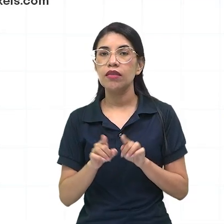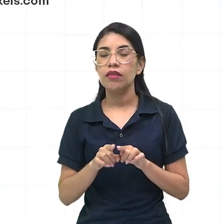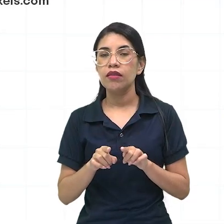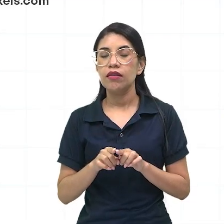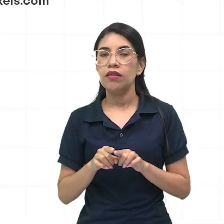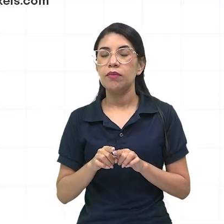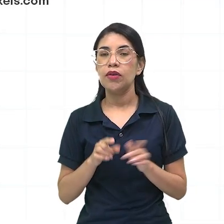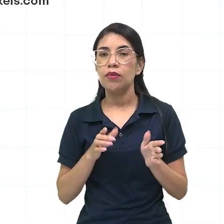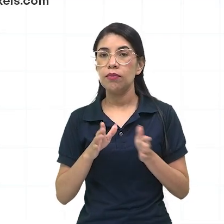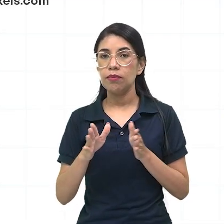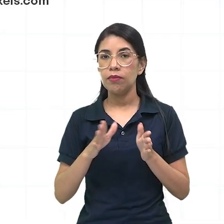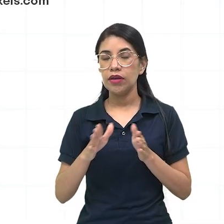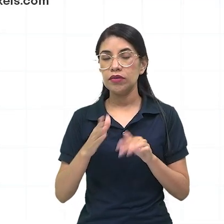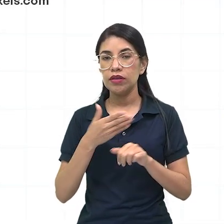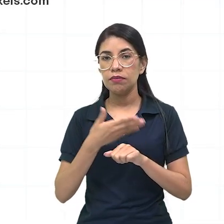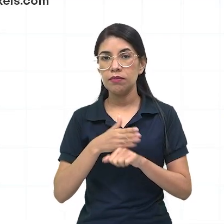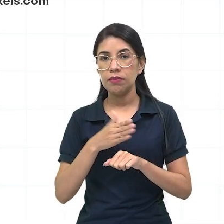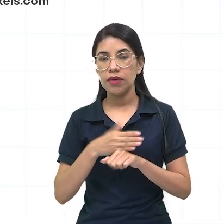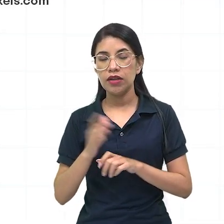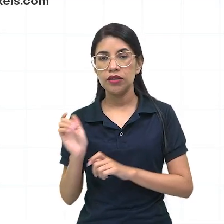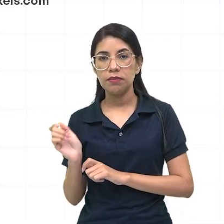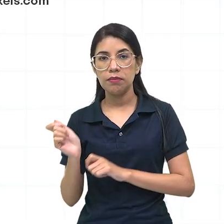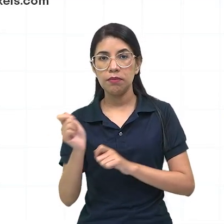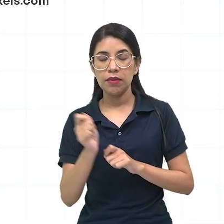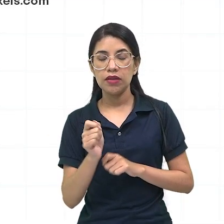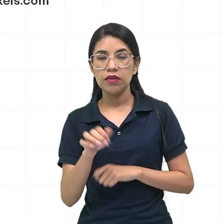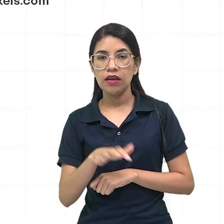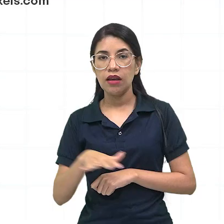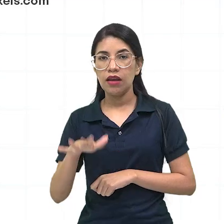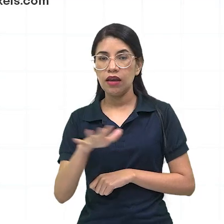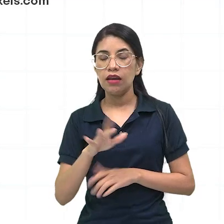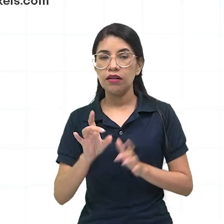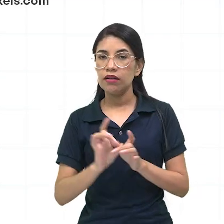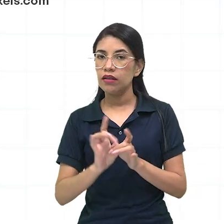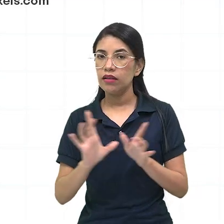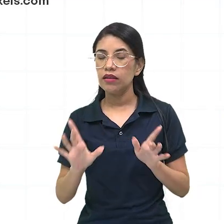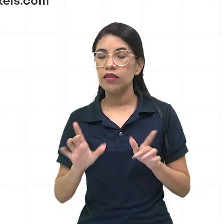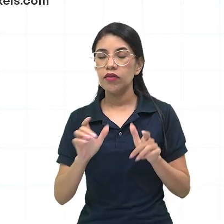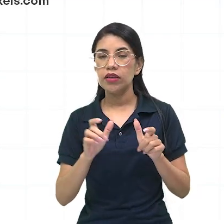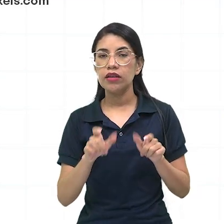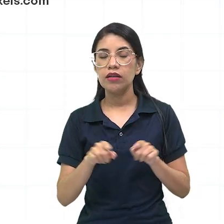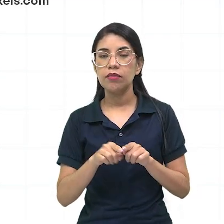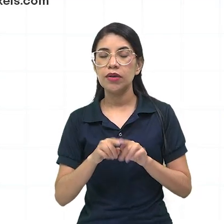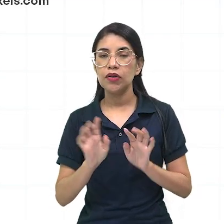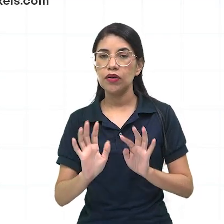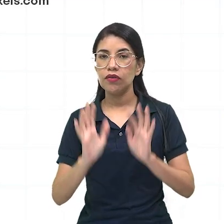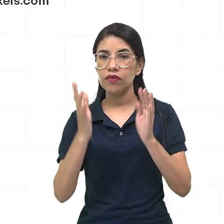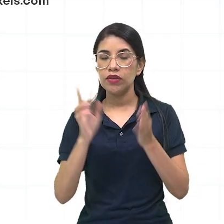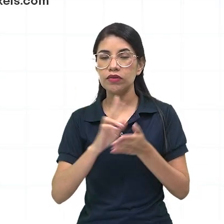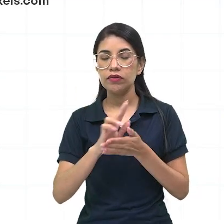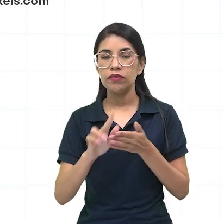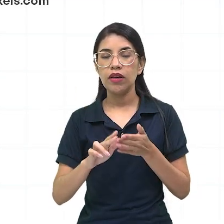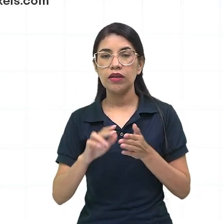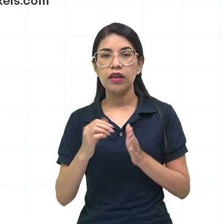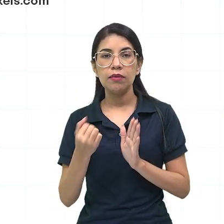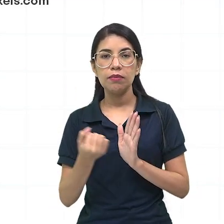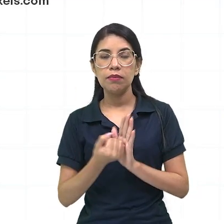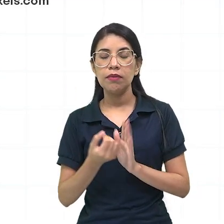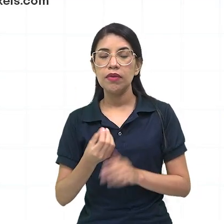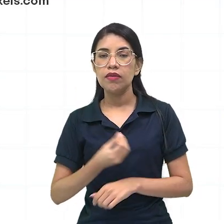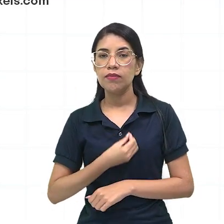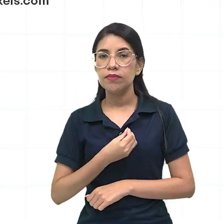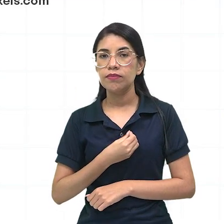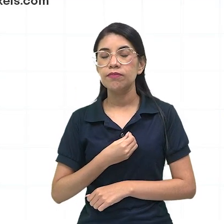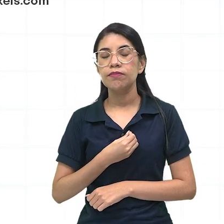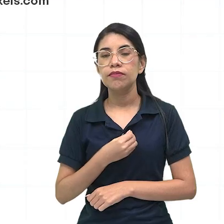a temporada de beisebol, com sua tradição de jogos ao ar livre e eventos locais, marca o ritmo da vida americana,